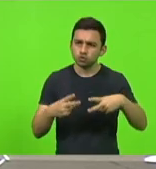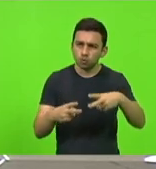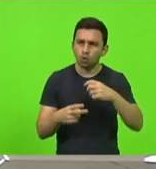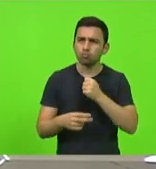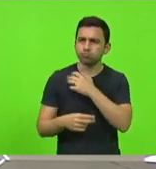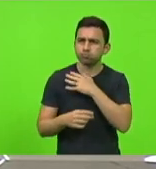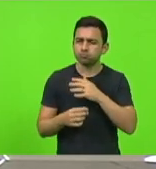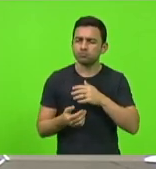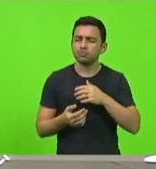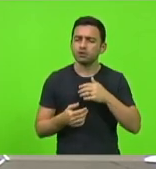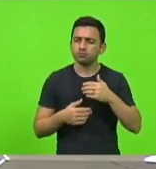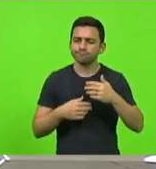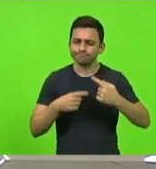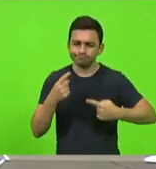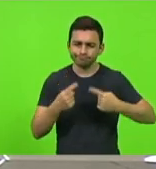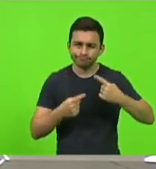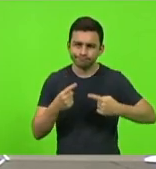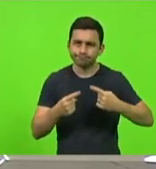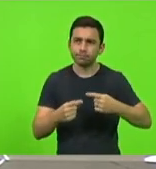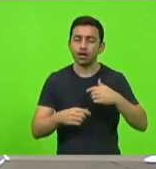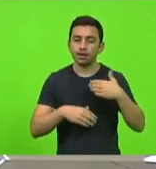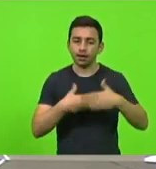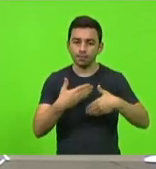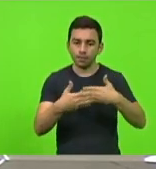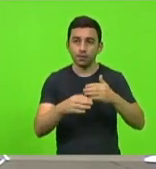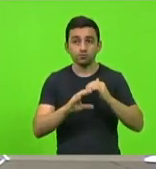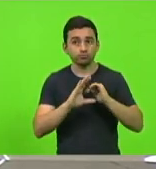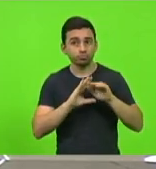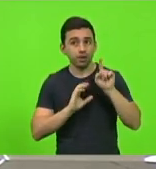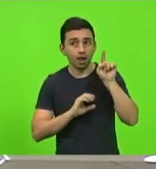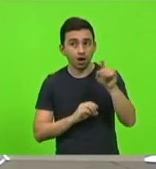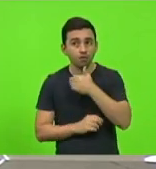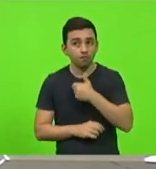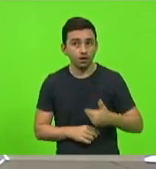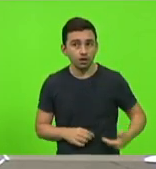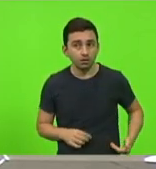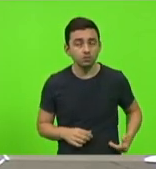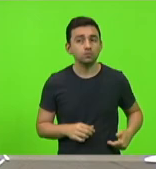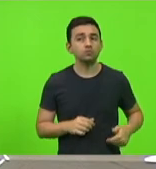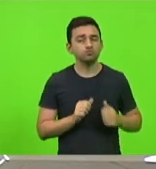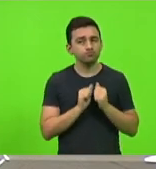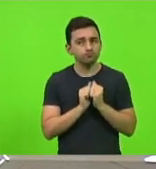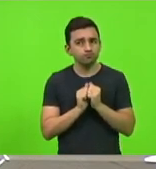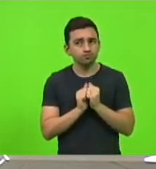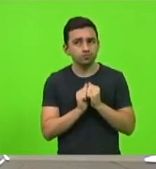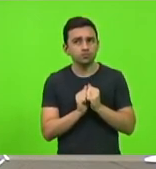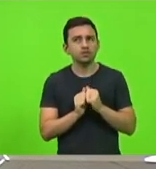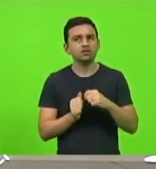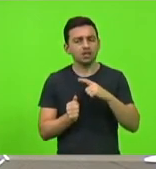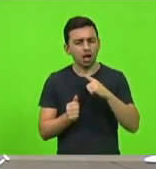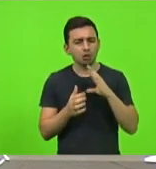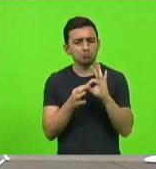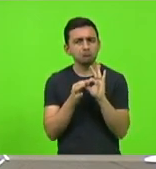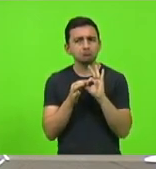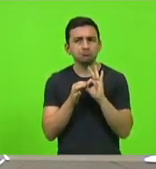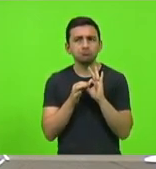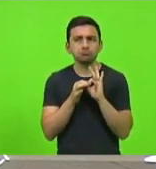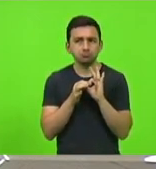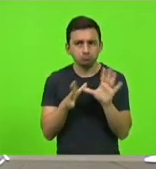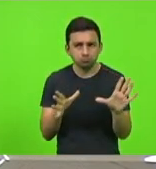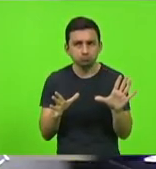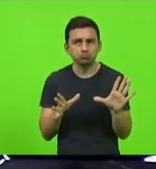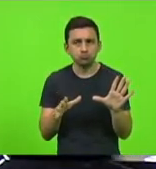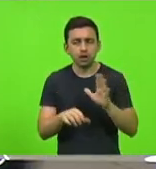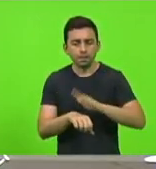discussão. Fizemos encaminhamento junto ao governo do Estado de Santa Catarina. Há uma sinalização positiva por parte do comando